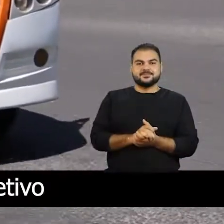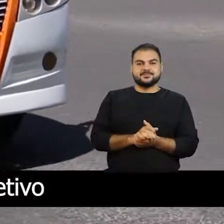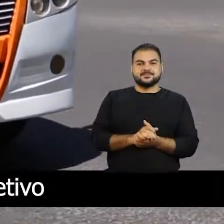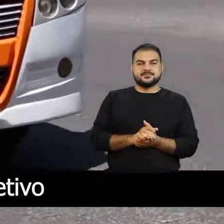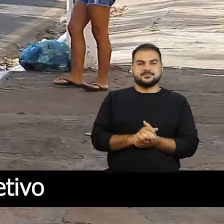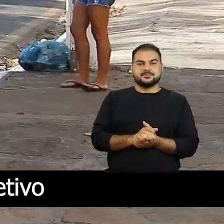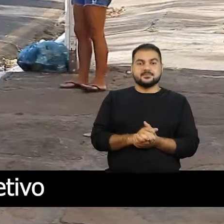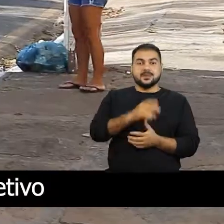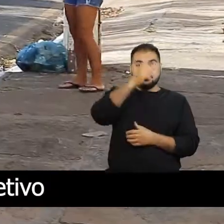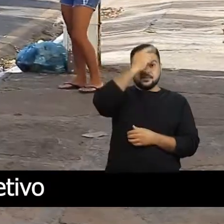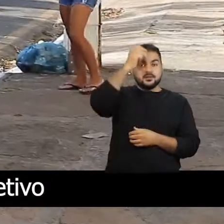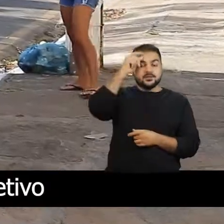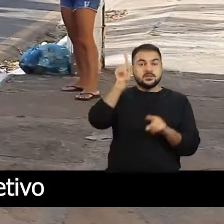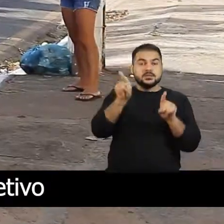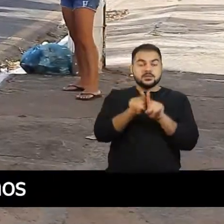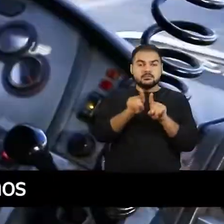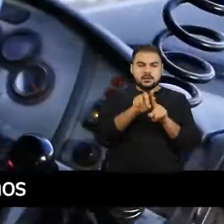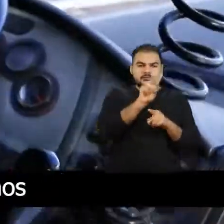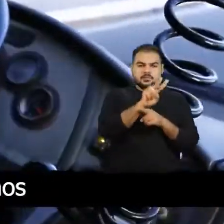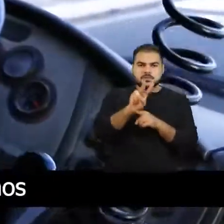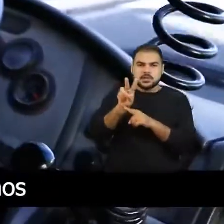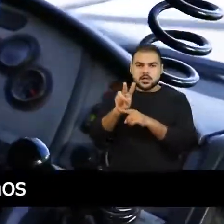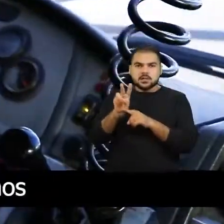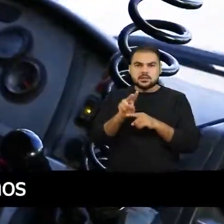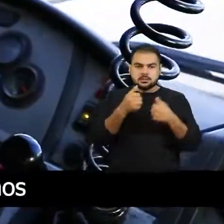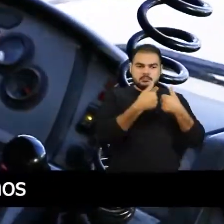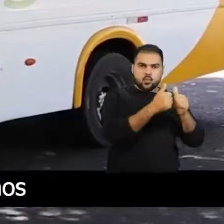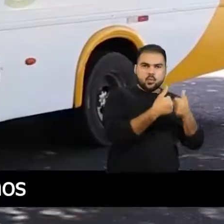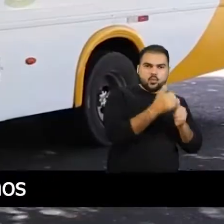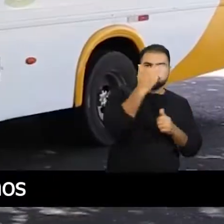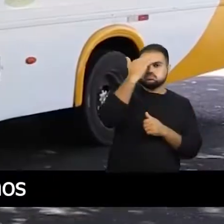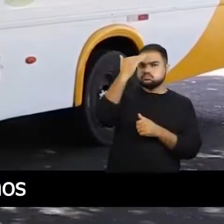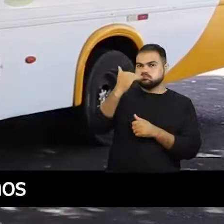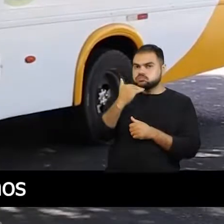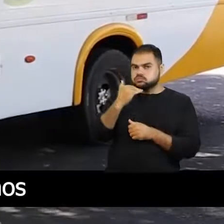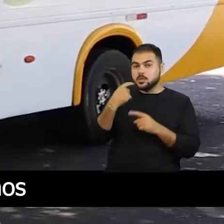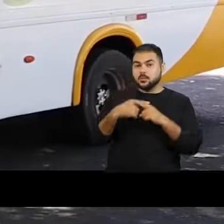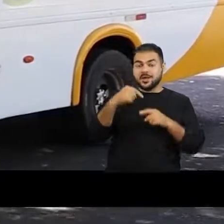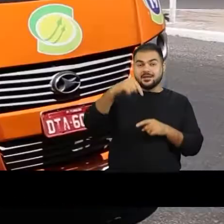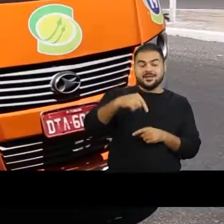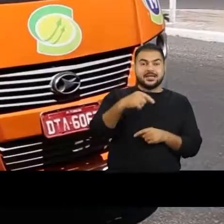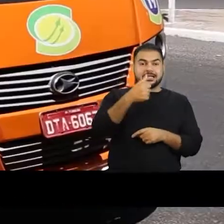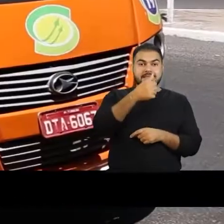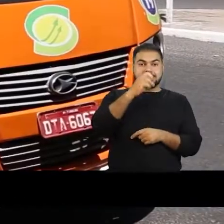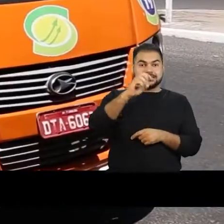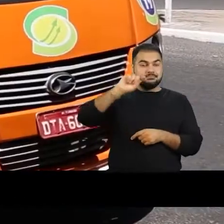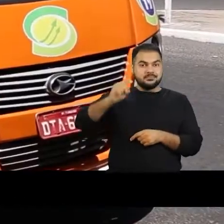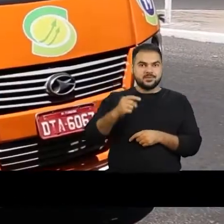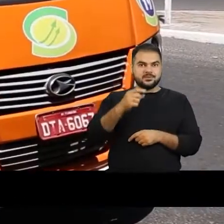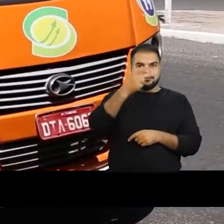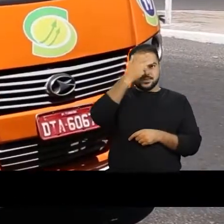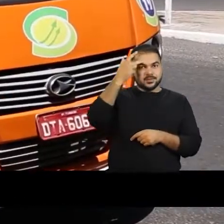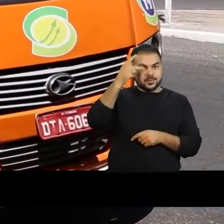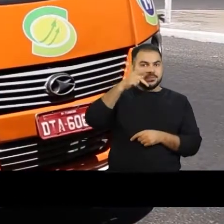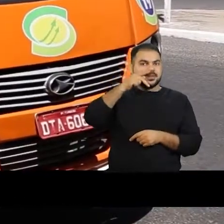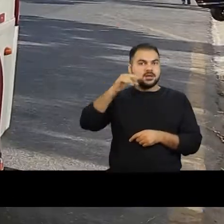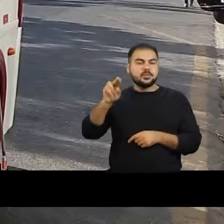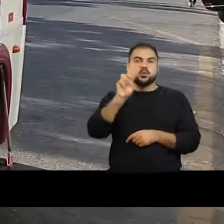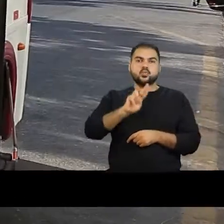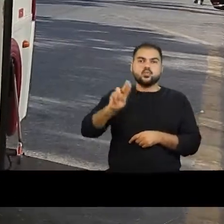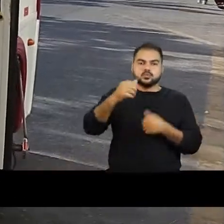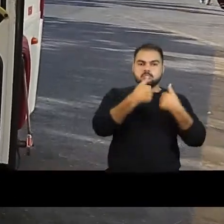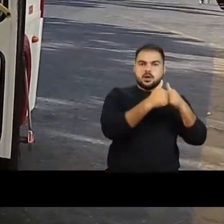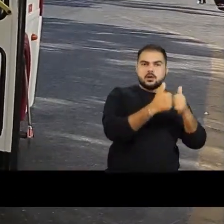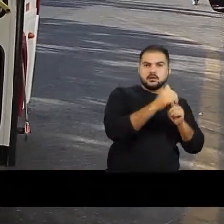também fiscaliza o transporte coletivo para garantir o acesso aos 15 mil parnaibanos que utilizam o serviço regularmente.